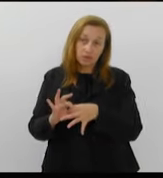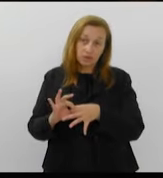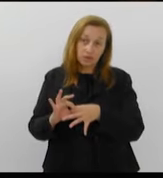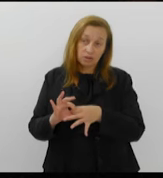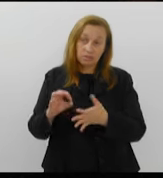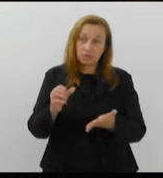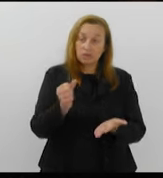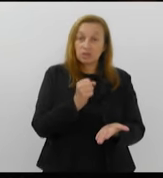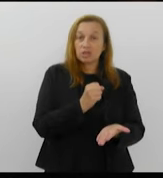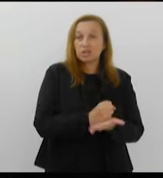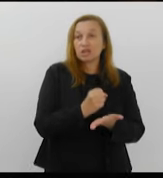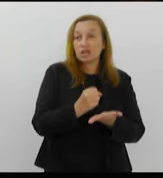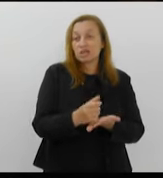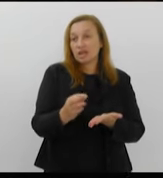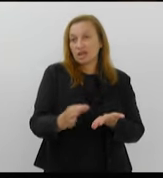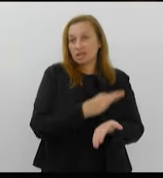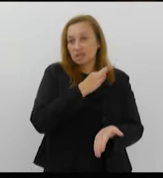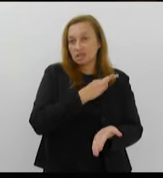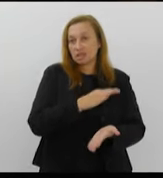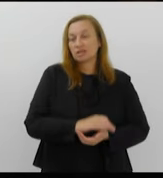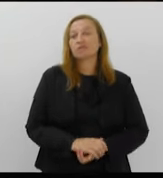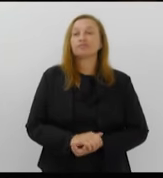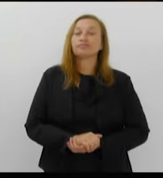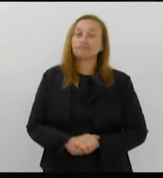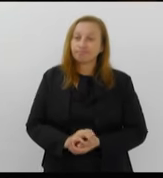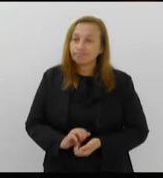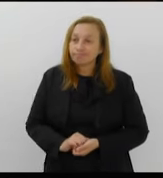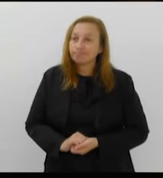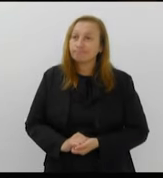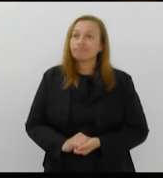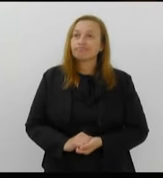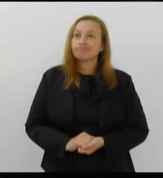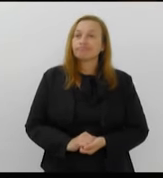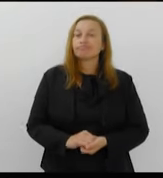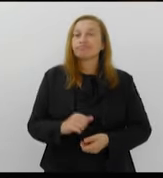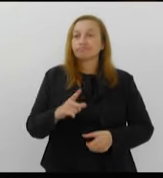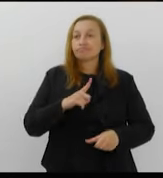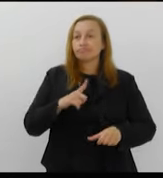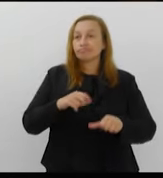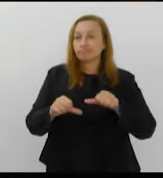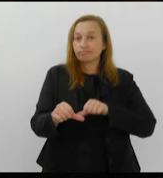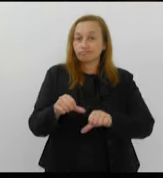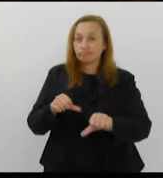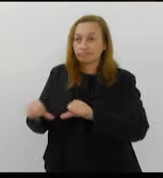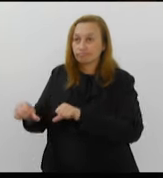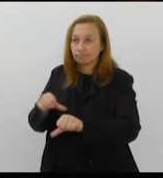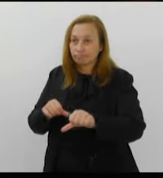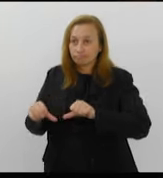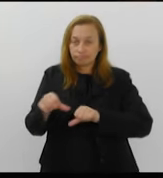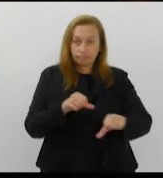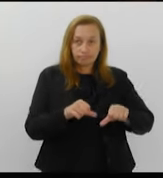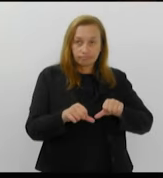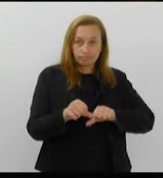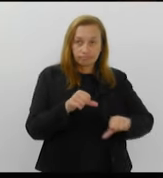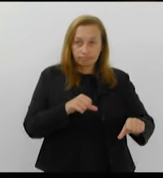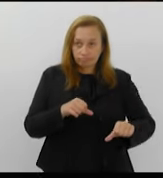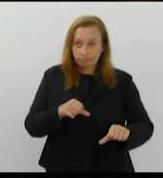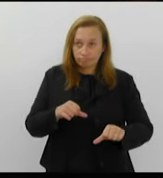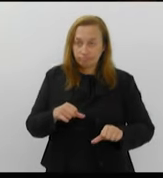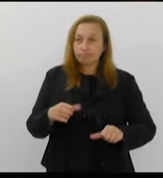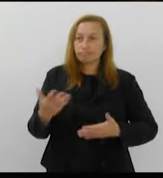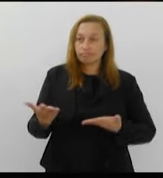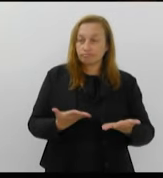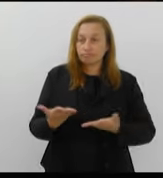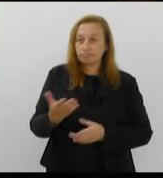carteira assinada. A gente tem uma alta rotatividade nos serviços geridos pela maioria das organizações